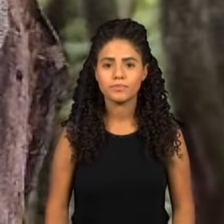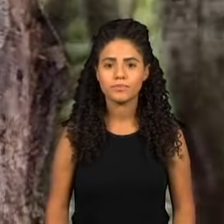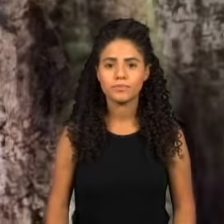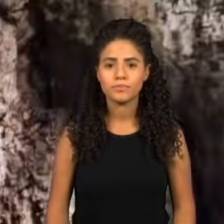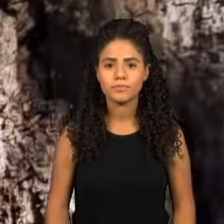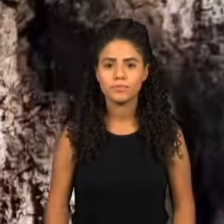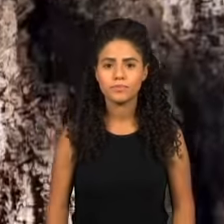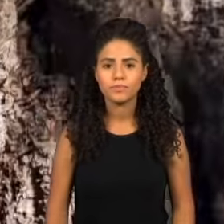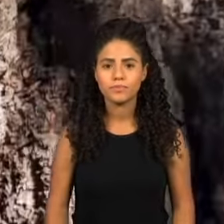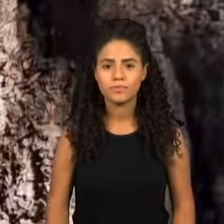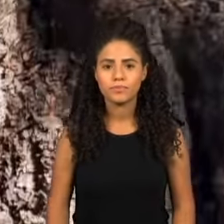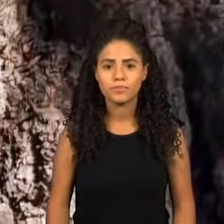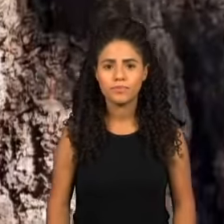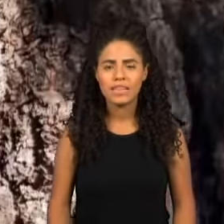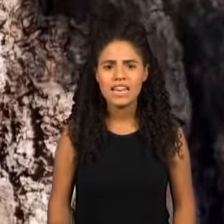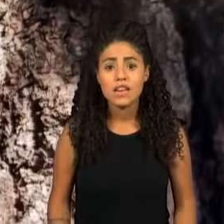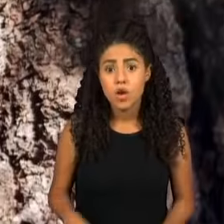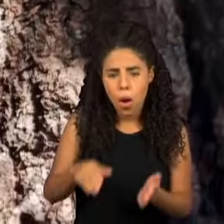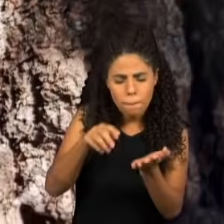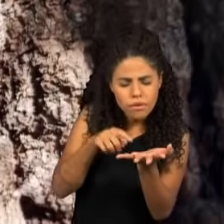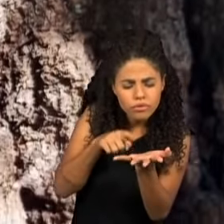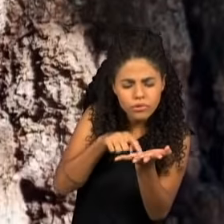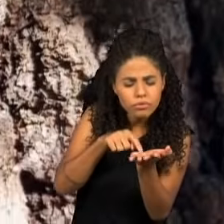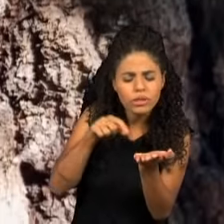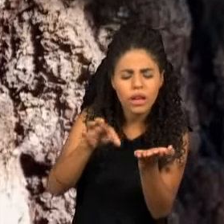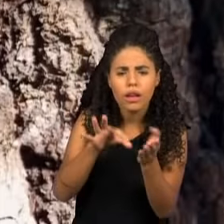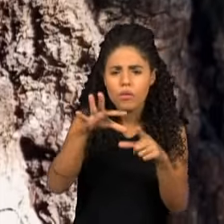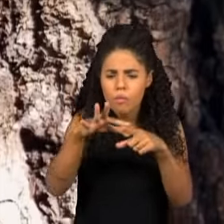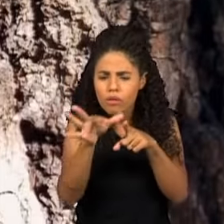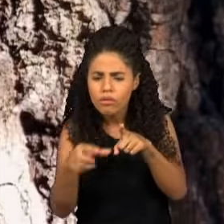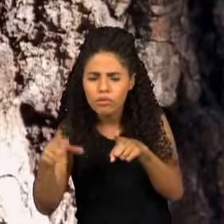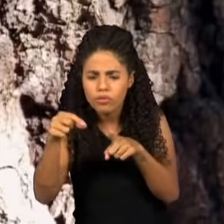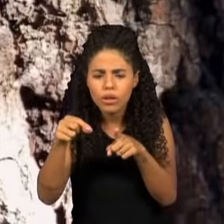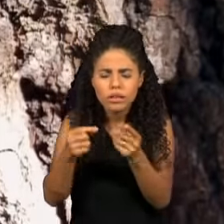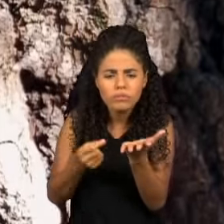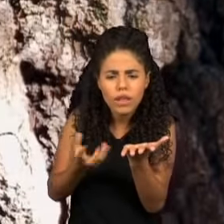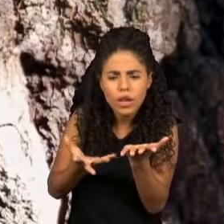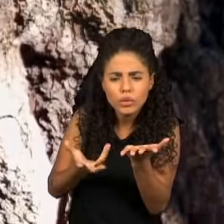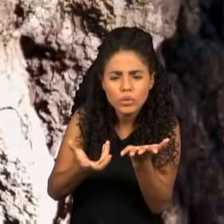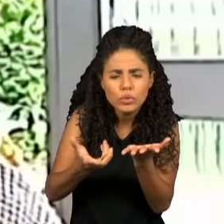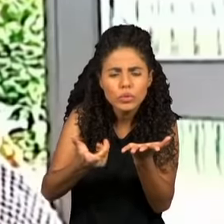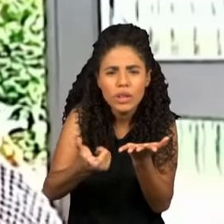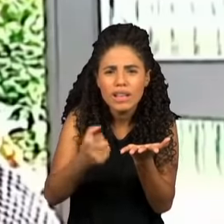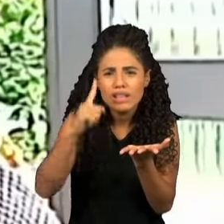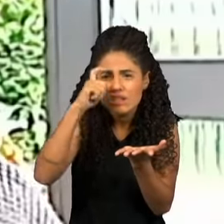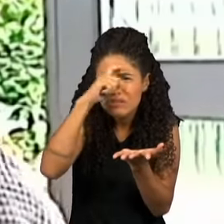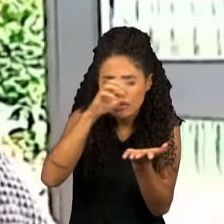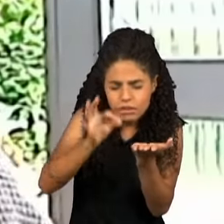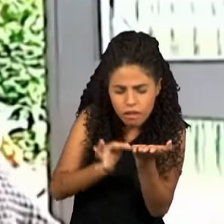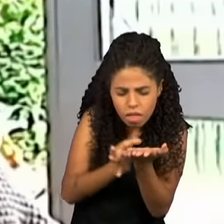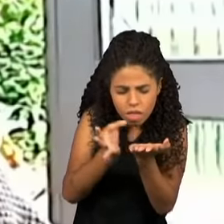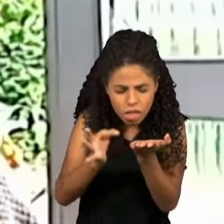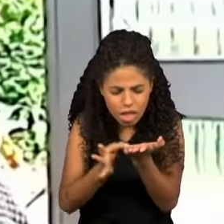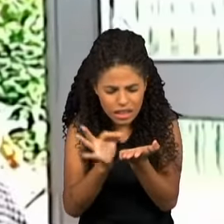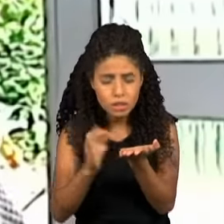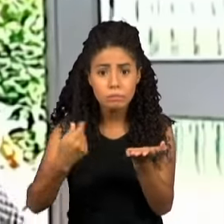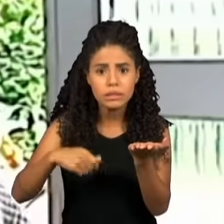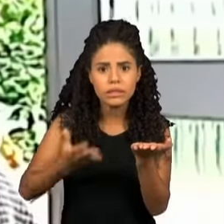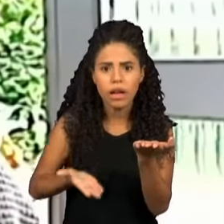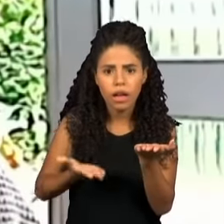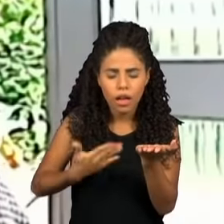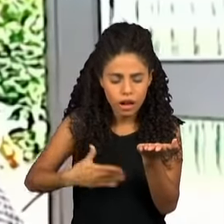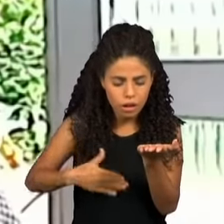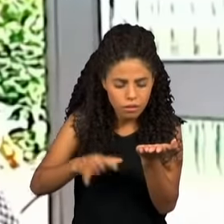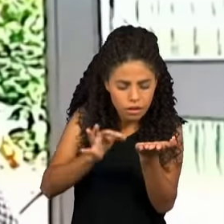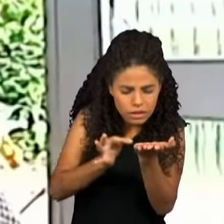Ela é transparentezinha, é uma folha ela muito delicada, muito difícil de fazer o bordado, né? Então, no primeiro momento,